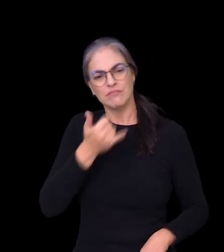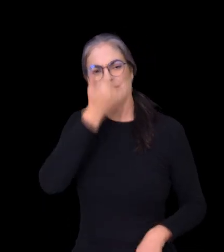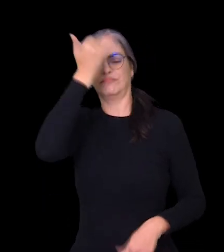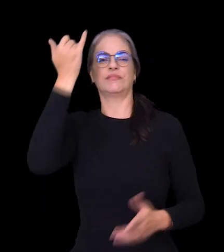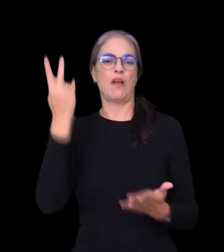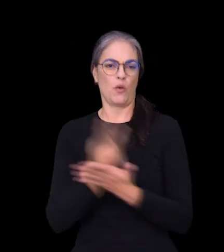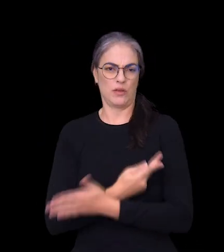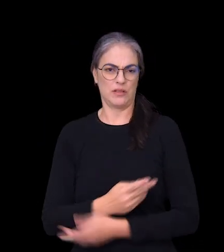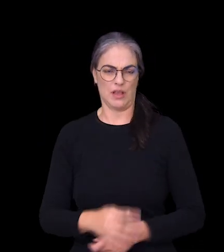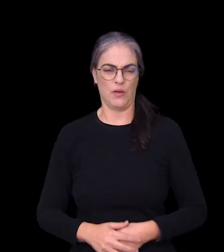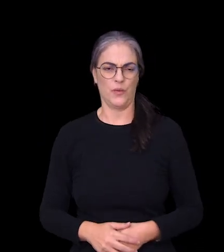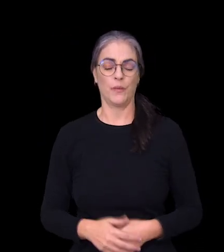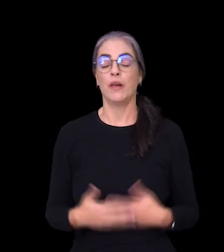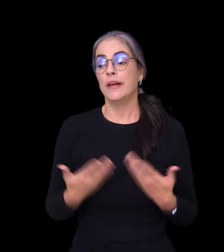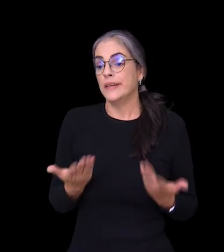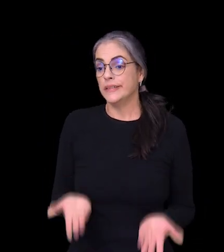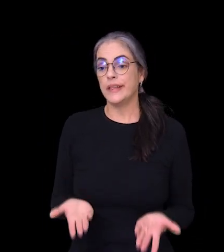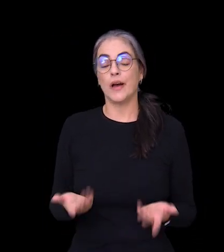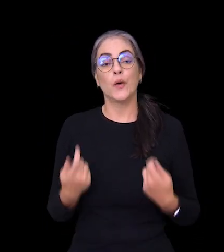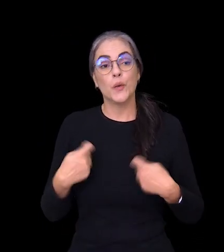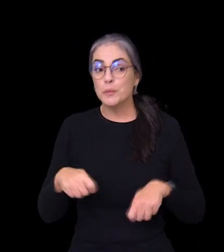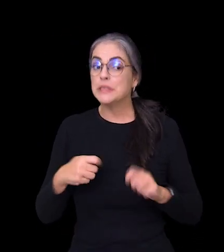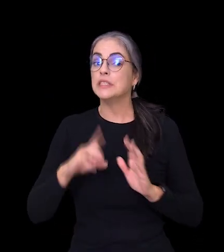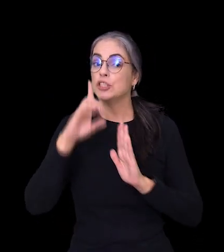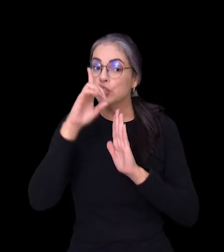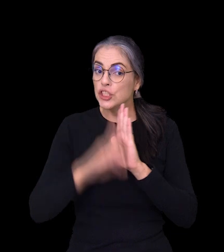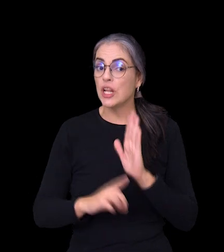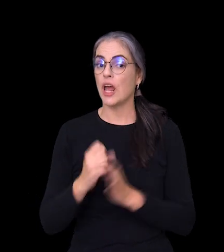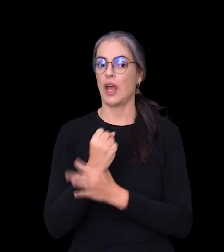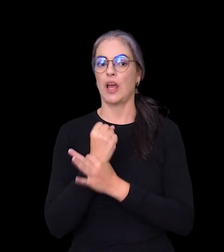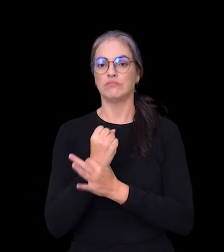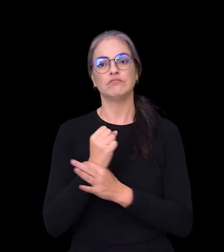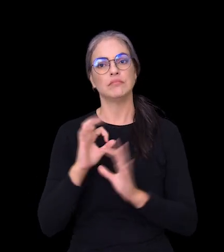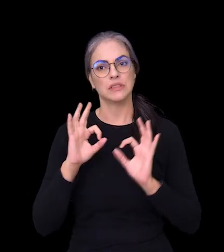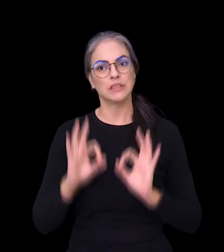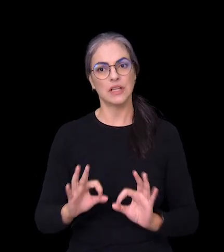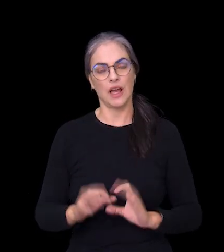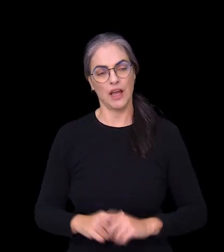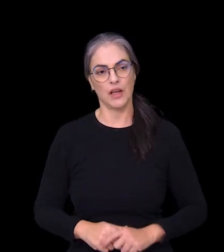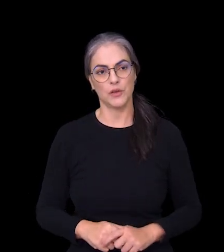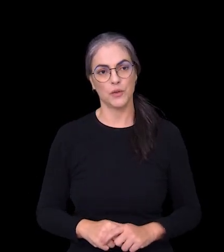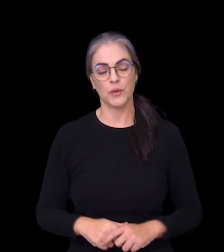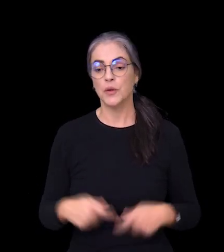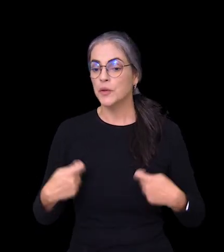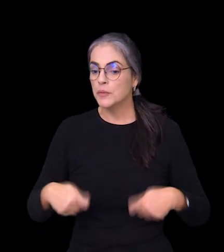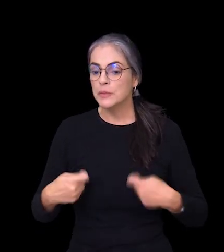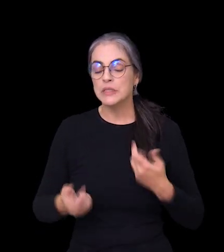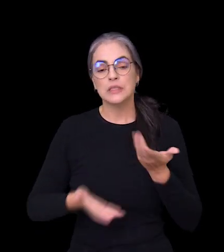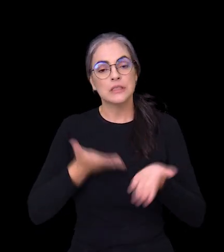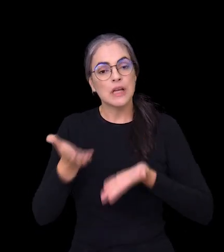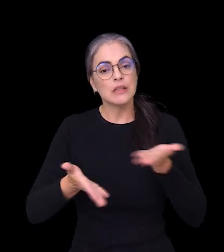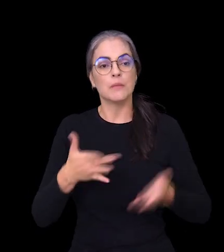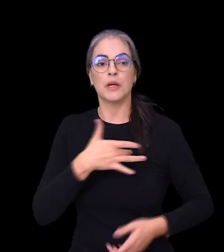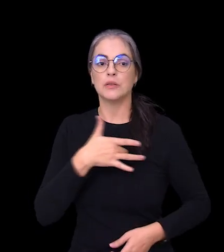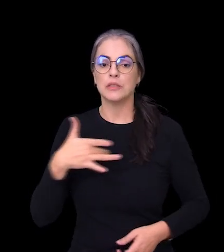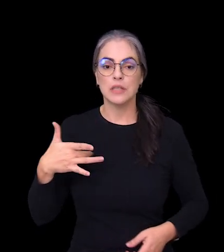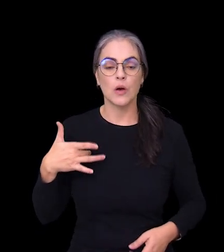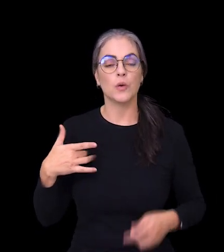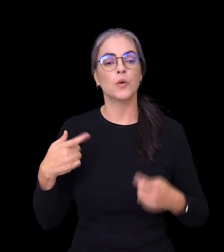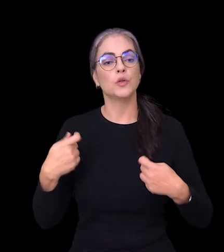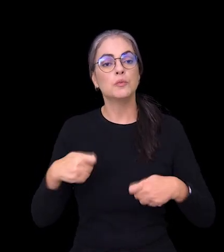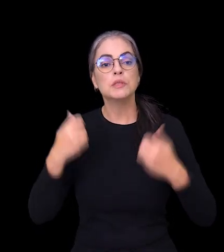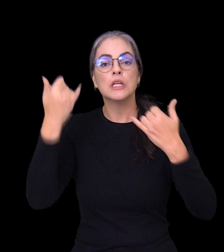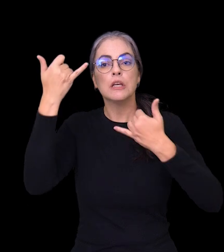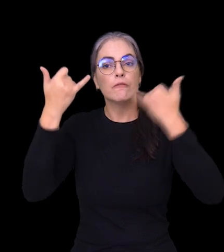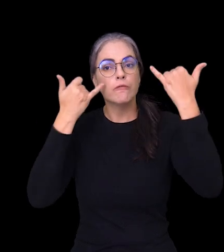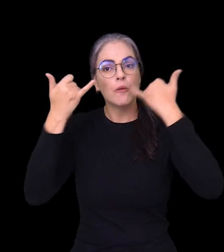acesso aos seus direitos, né, o seu direito de acesso aos serviços de saúde, a planejamento